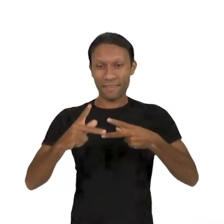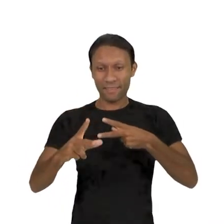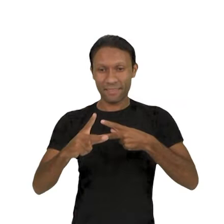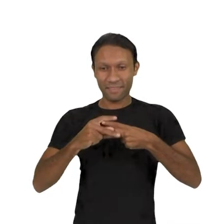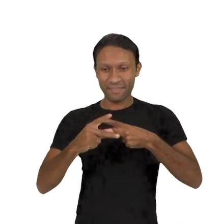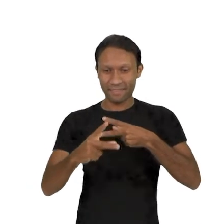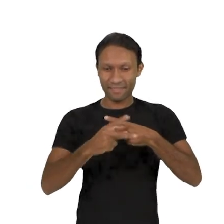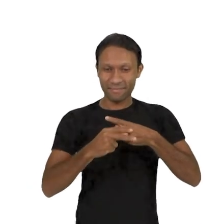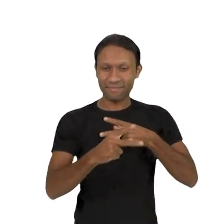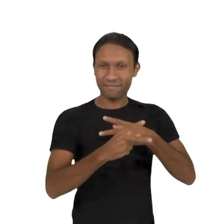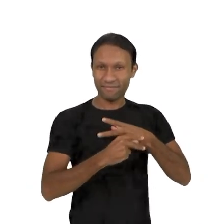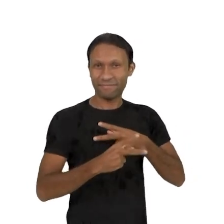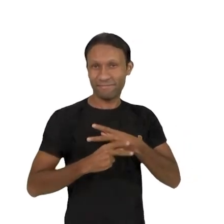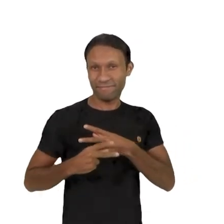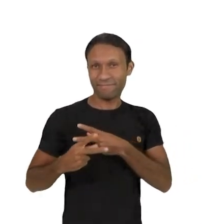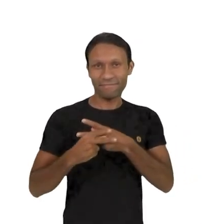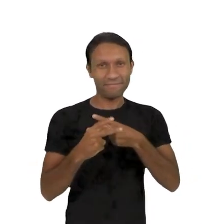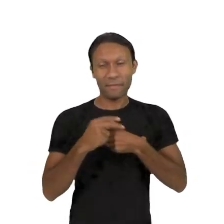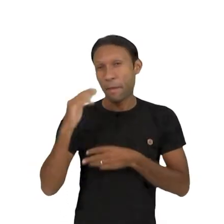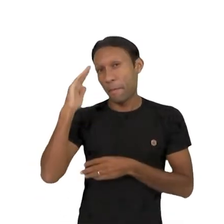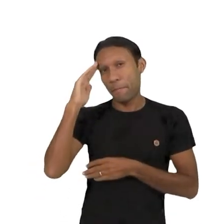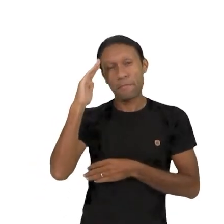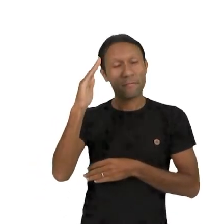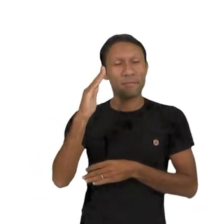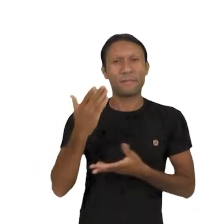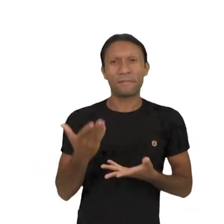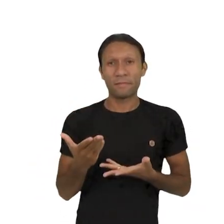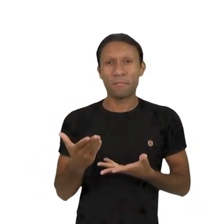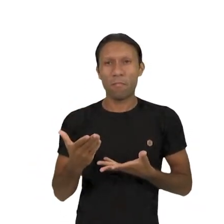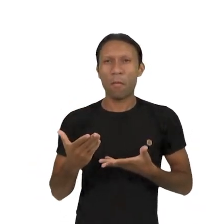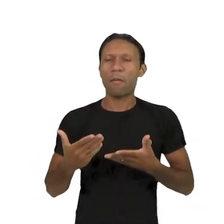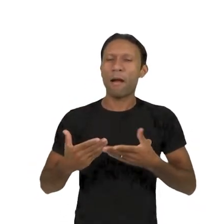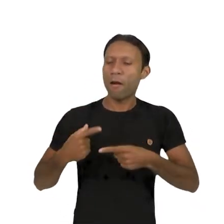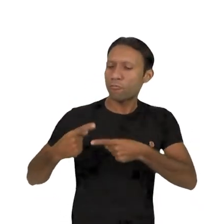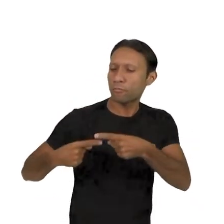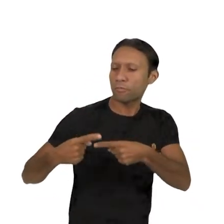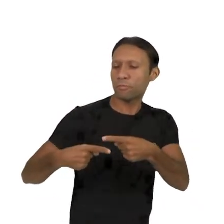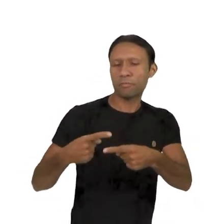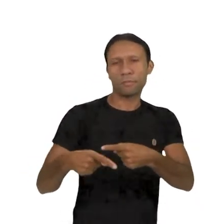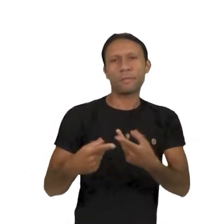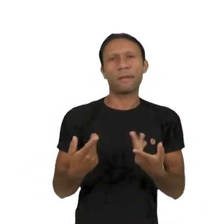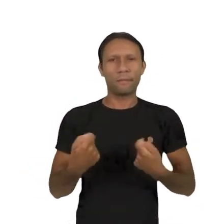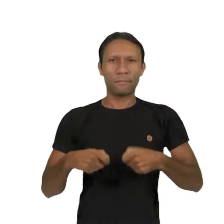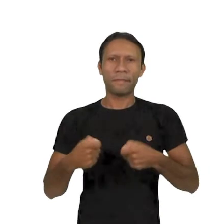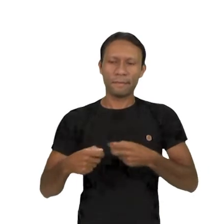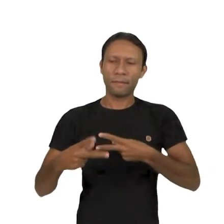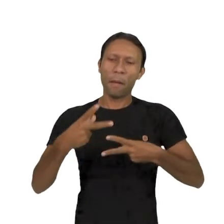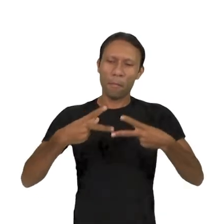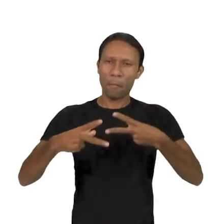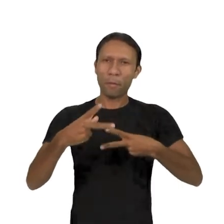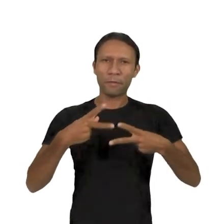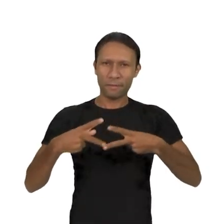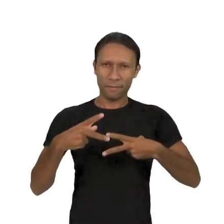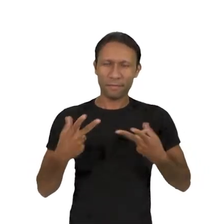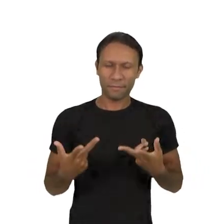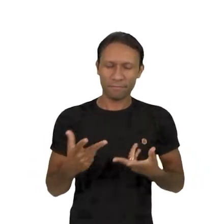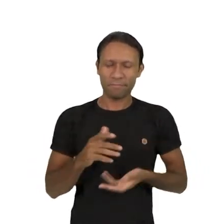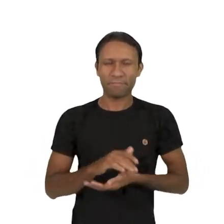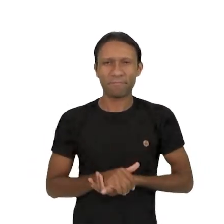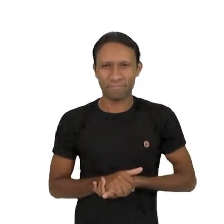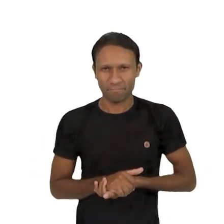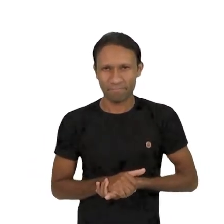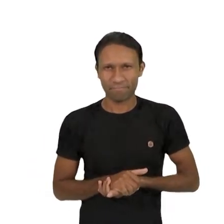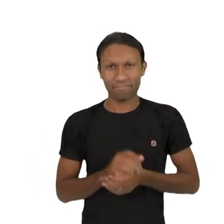são específicos para a produção, para a síntese de proteínas, então tem que ter proteína, tem que ter